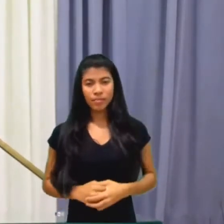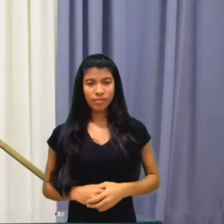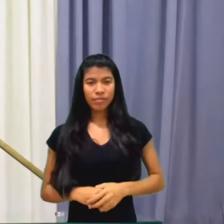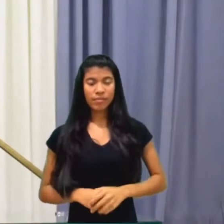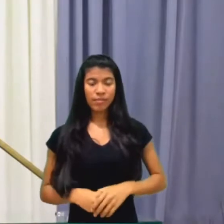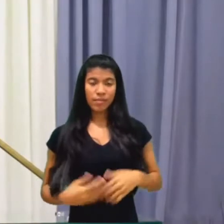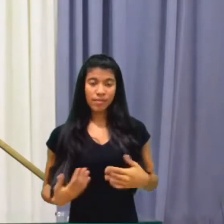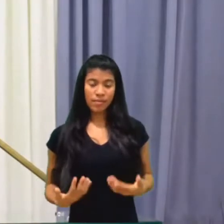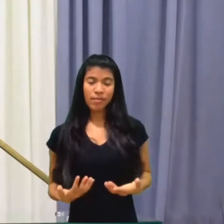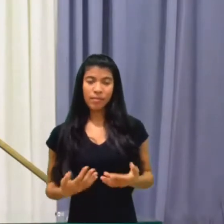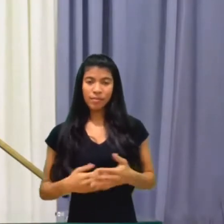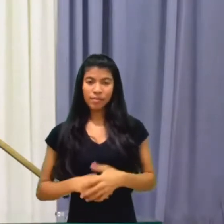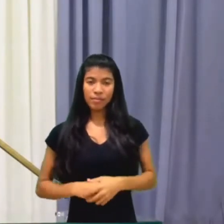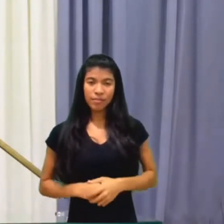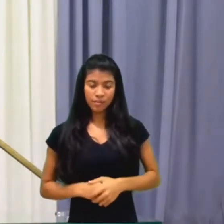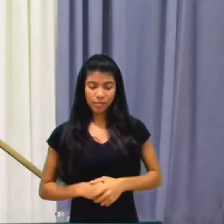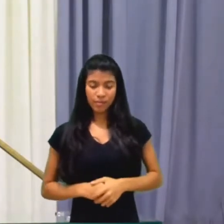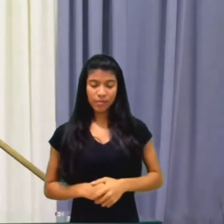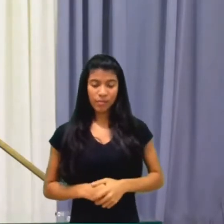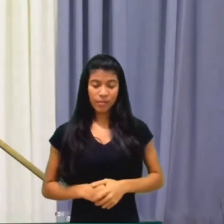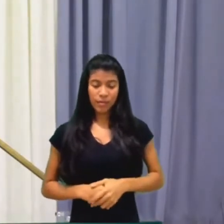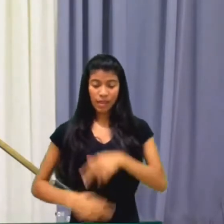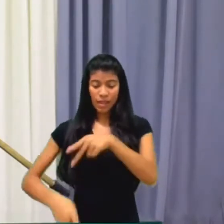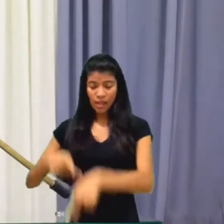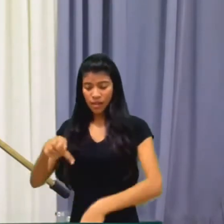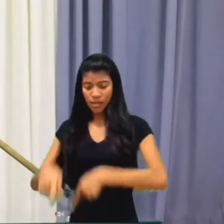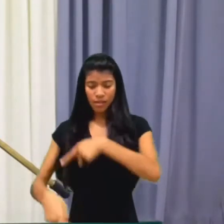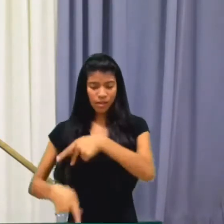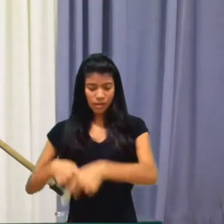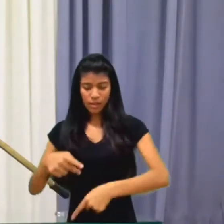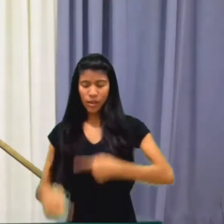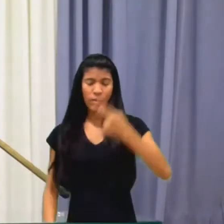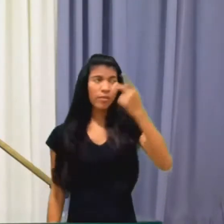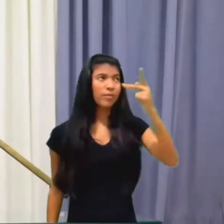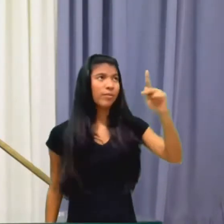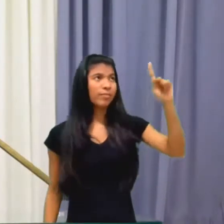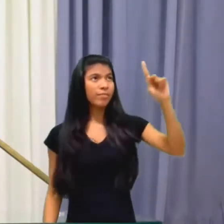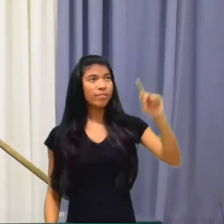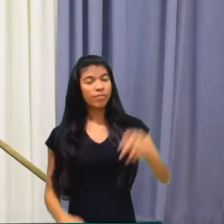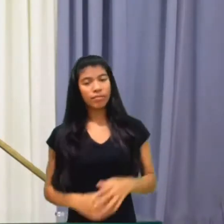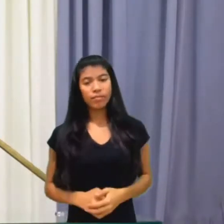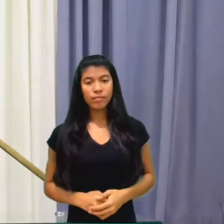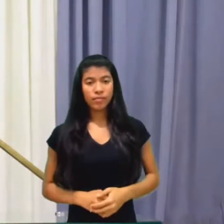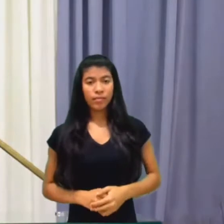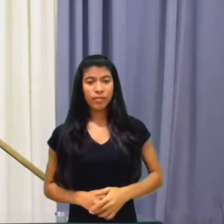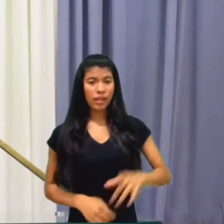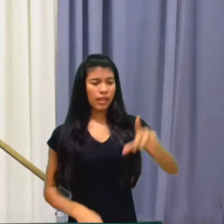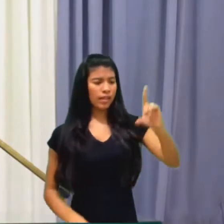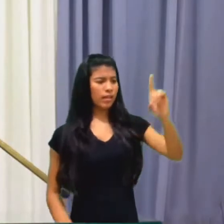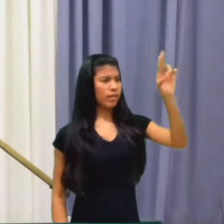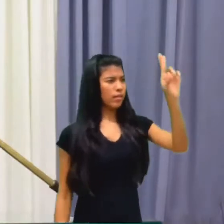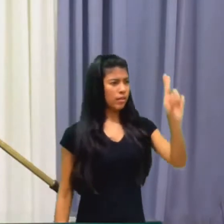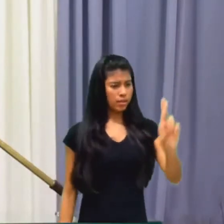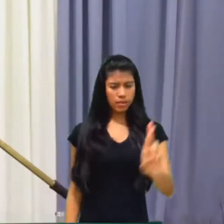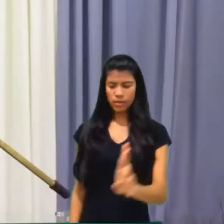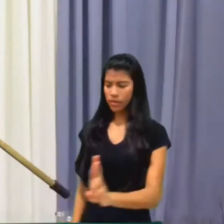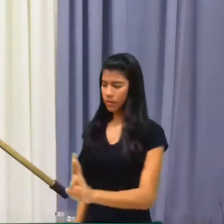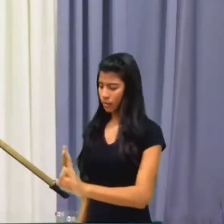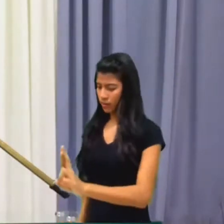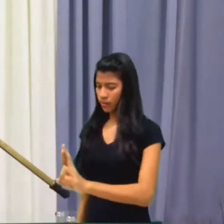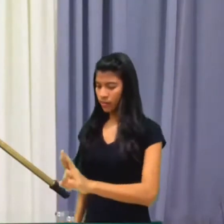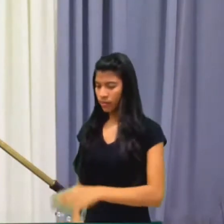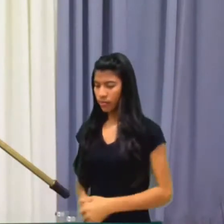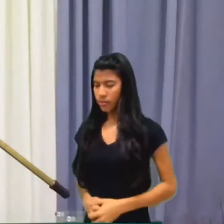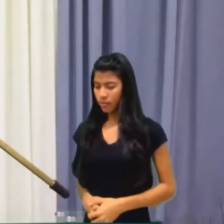e considera que esta nação é teu povo. Respondeu-lhe o Senhor: eu